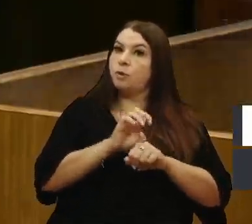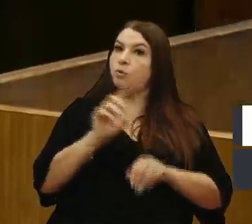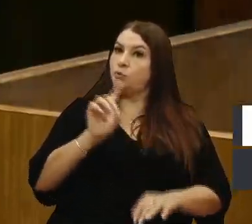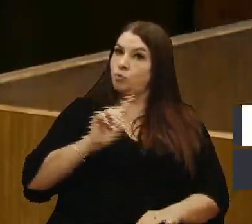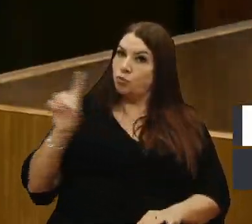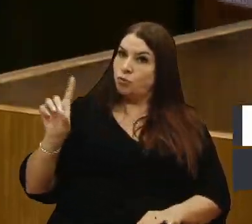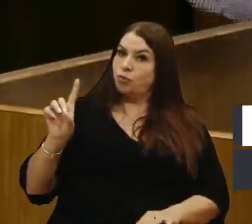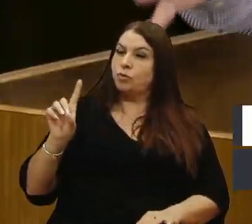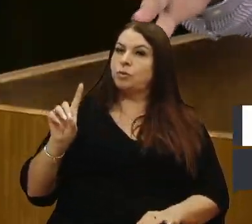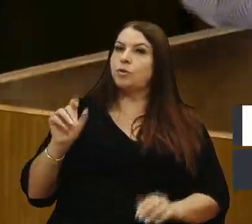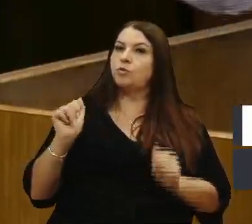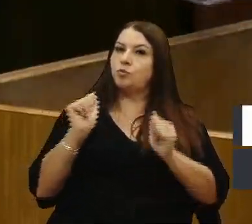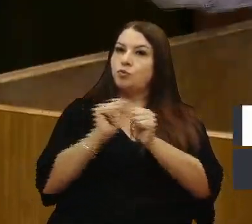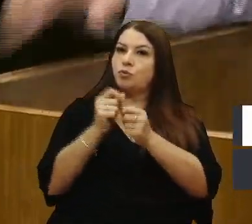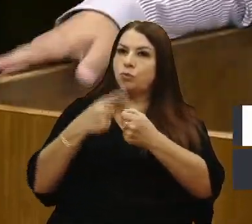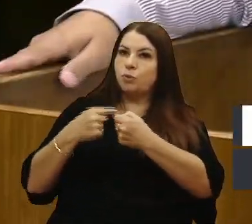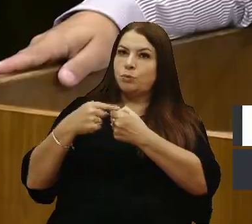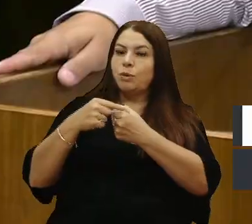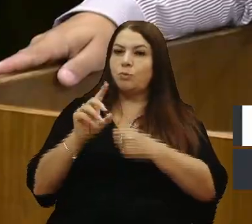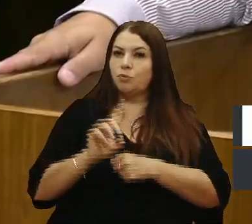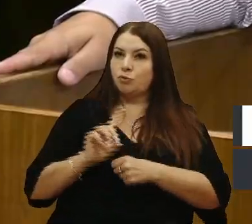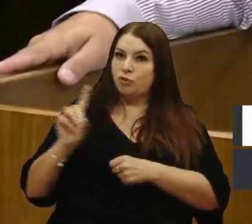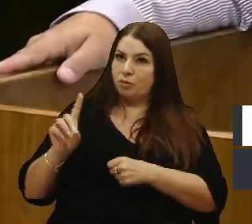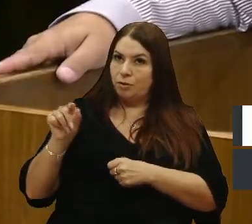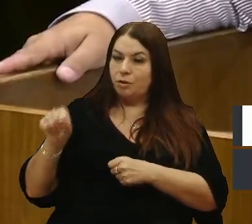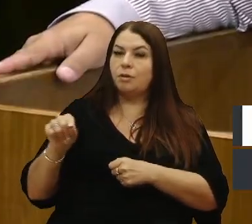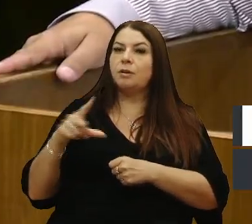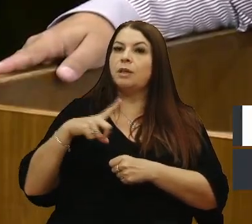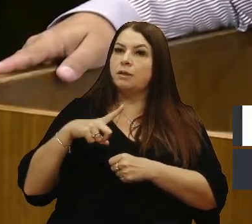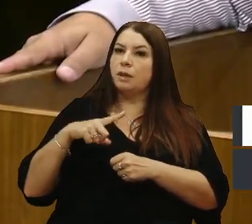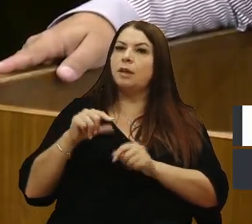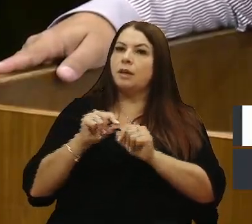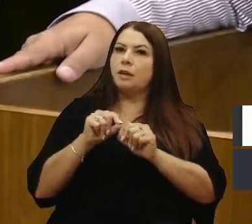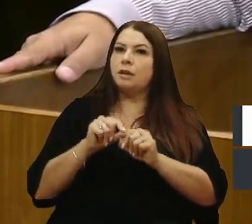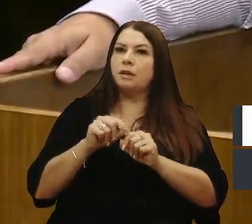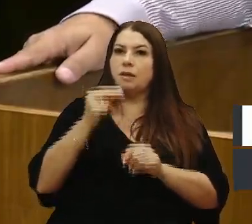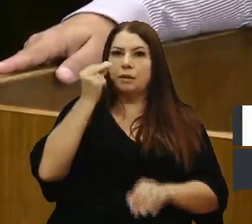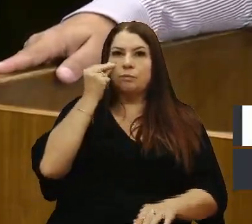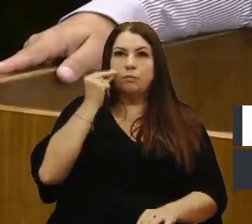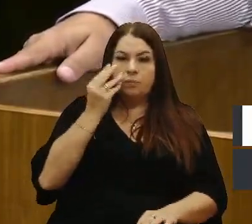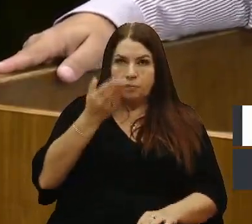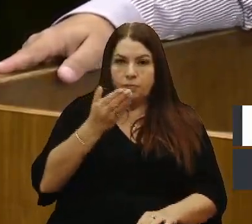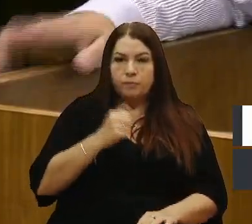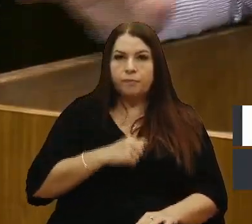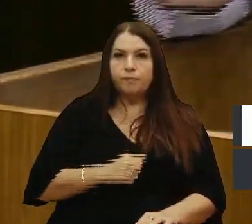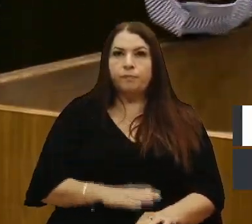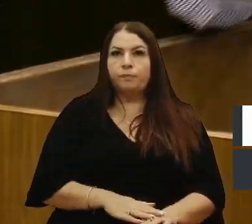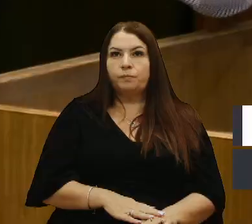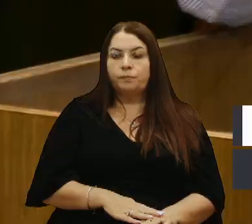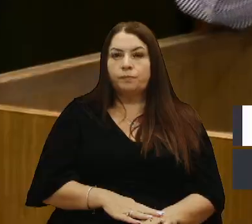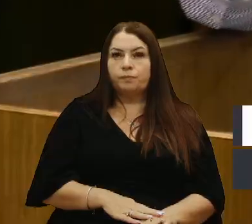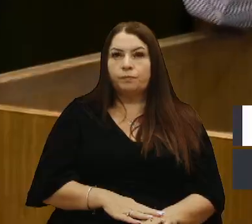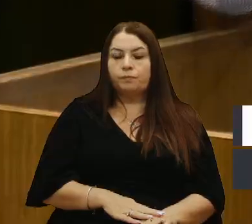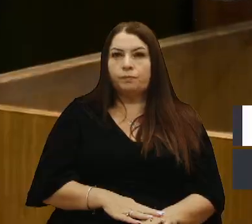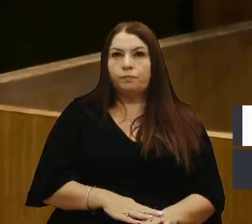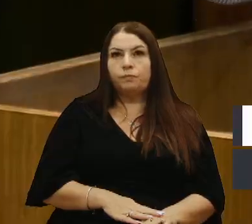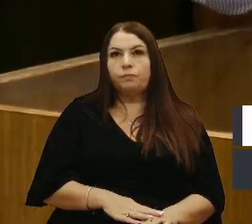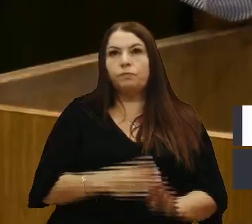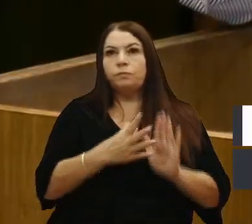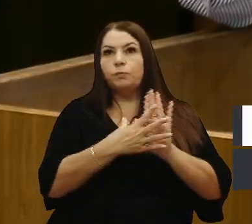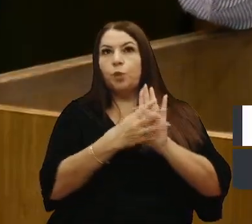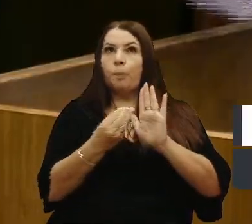direita, com um governo municipal de direita, estabelece, vereador Cláudio Libardi, um dos